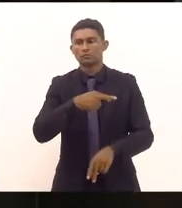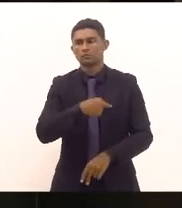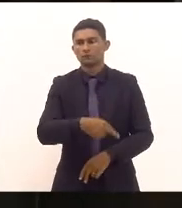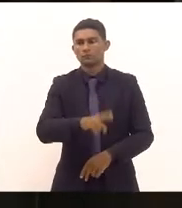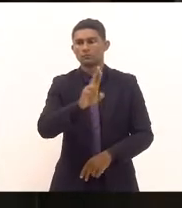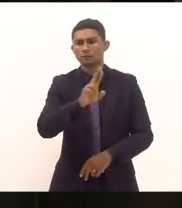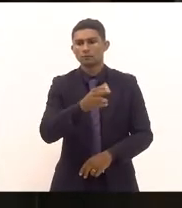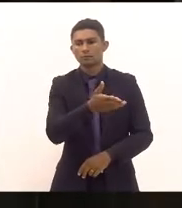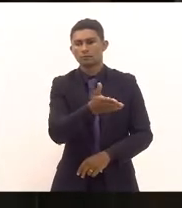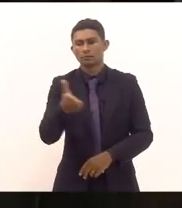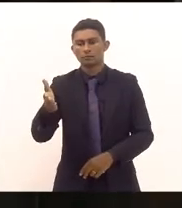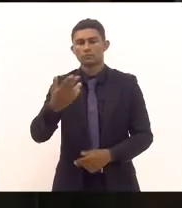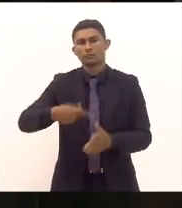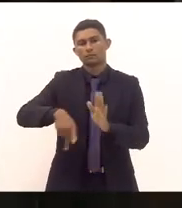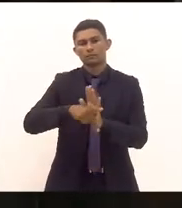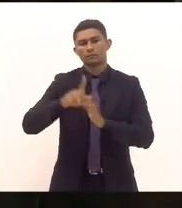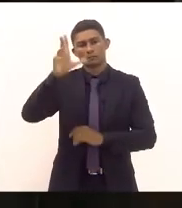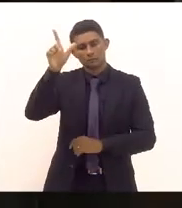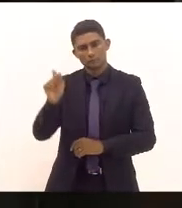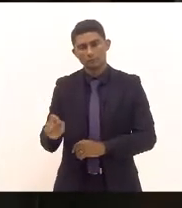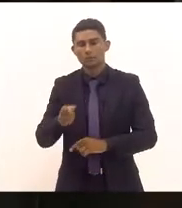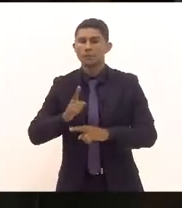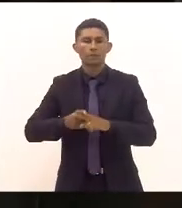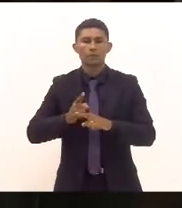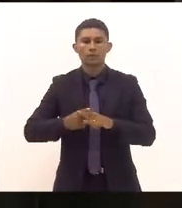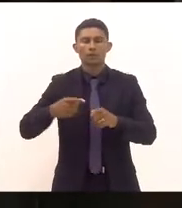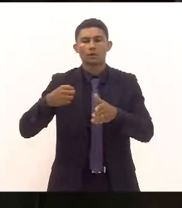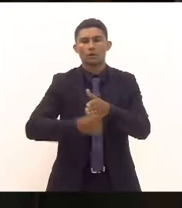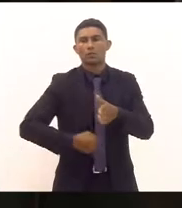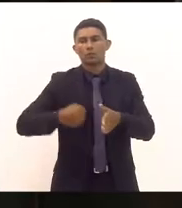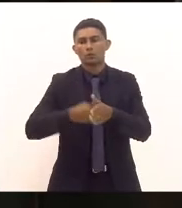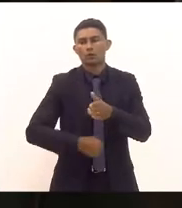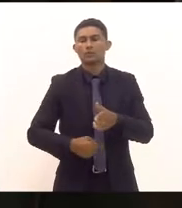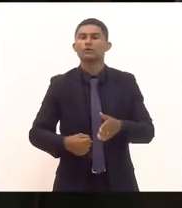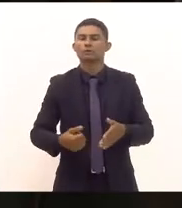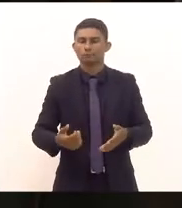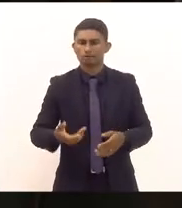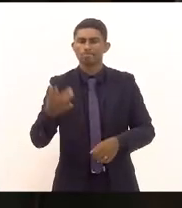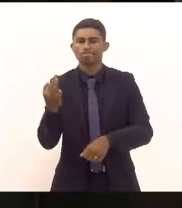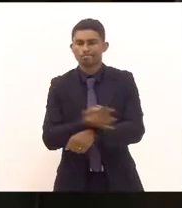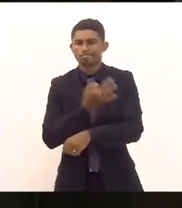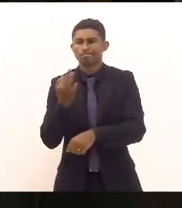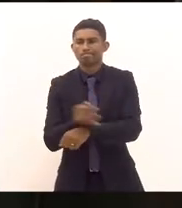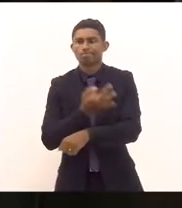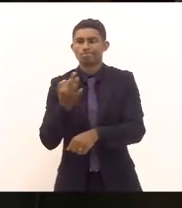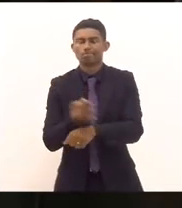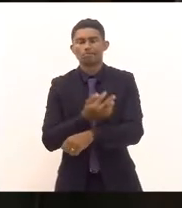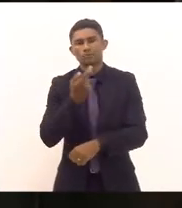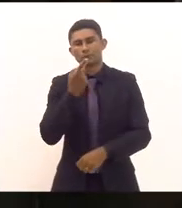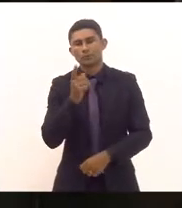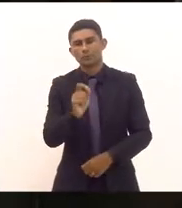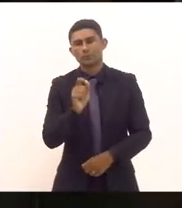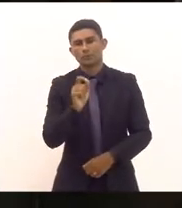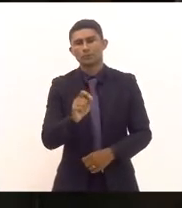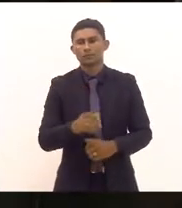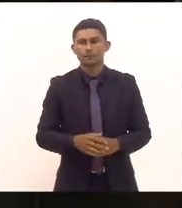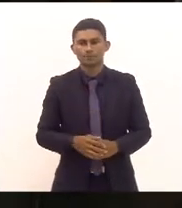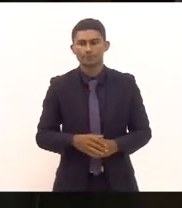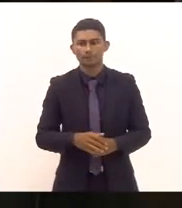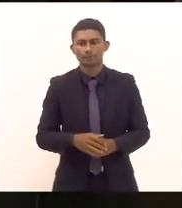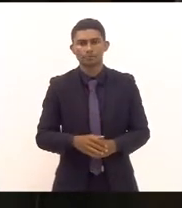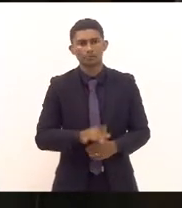do Povo tradicional de matriz africana pela luta pela resistência e dizer que diante das atitudes